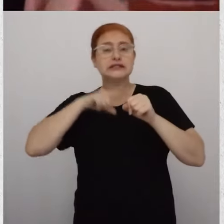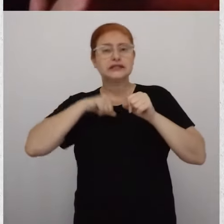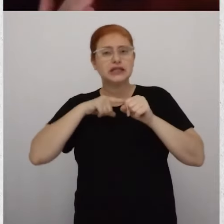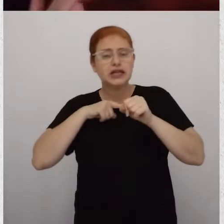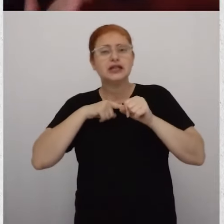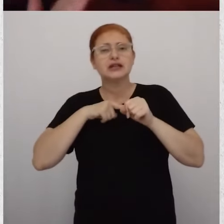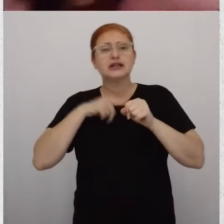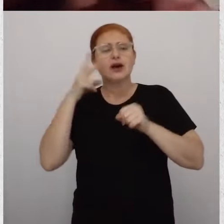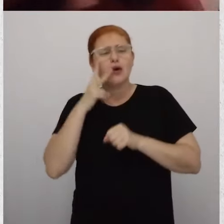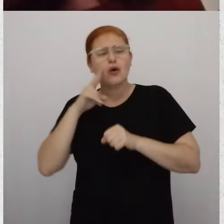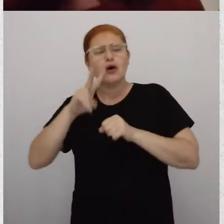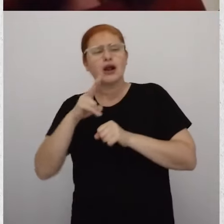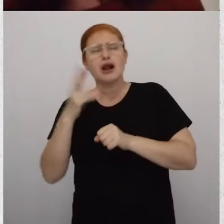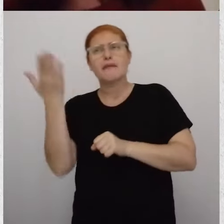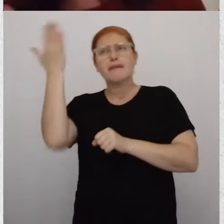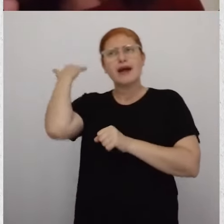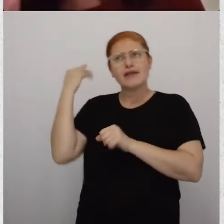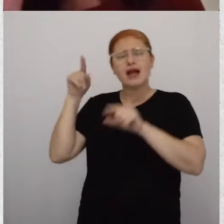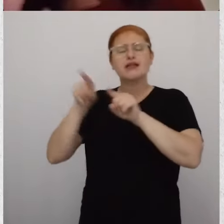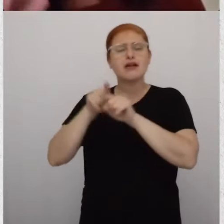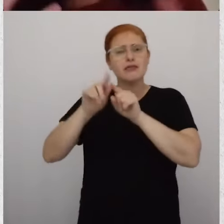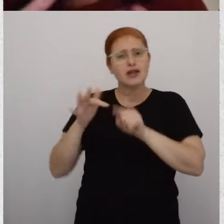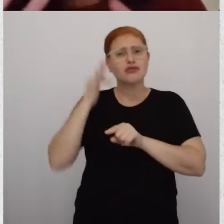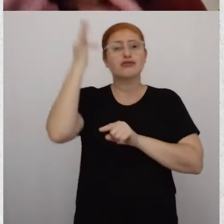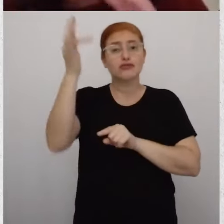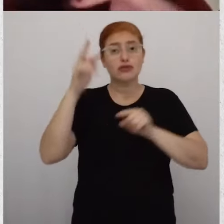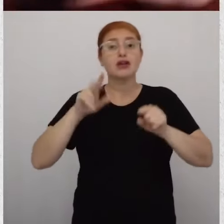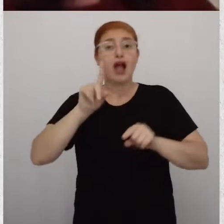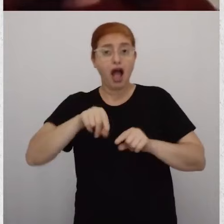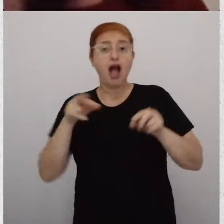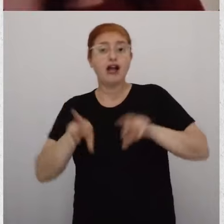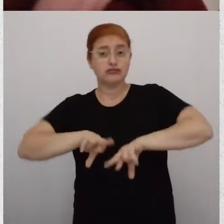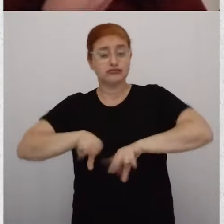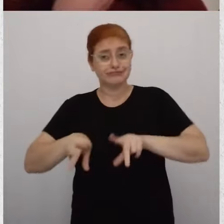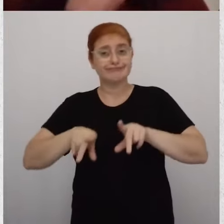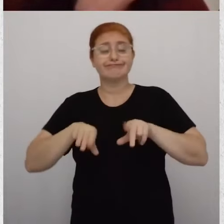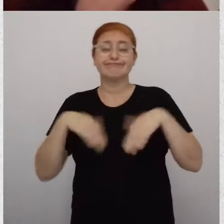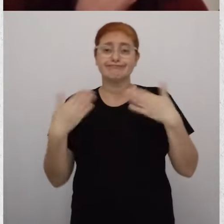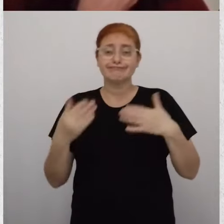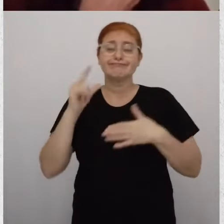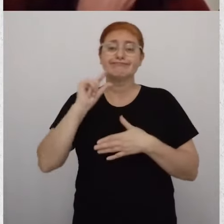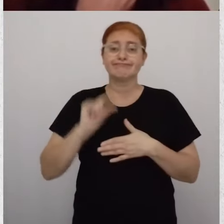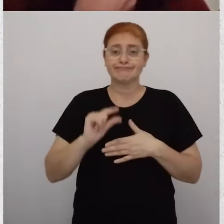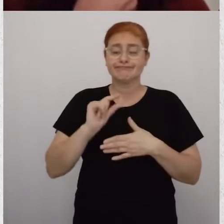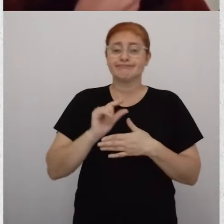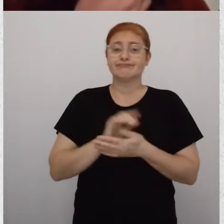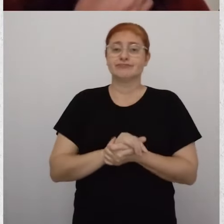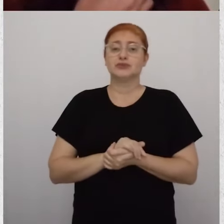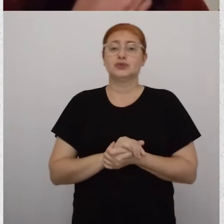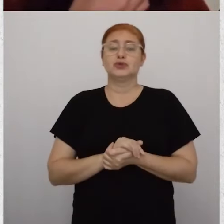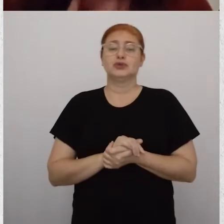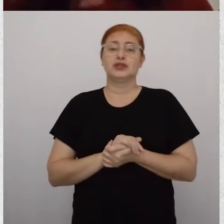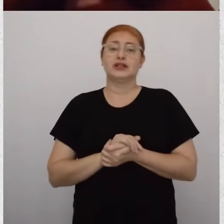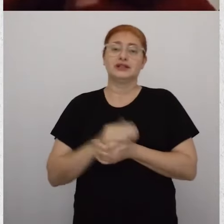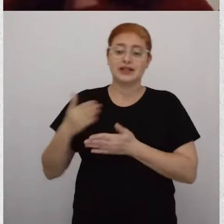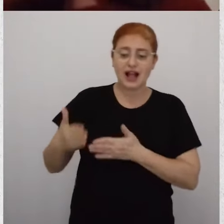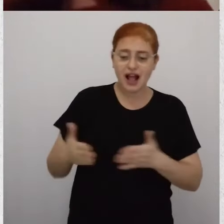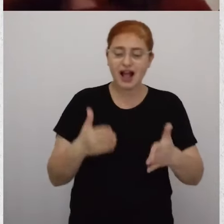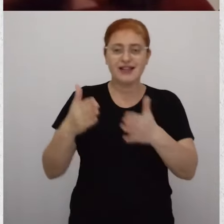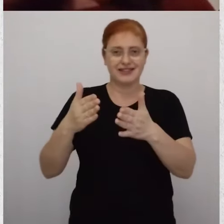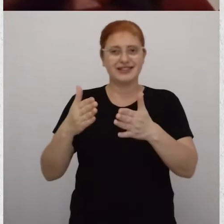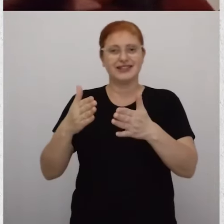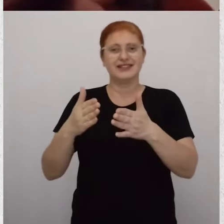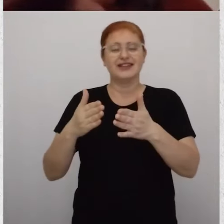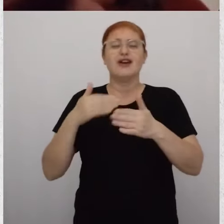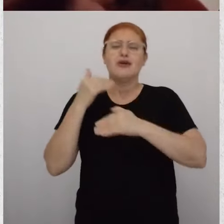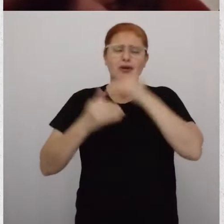sobre o passado e sobre o futuro que são diferentes, assim. Então, foi um pouco essa, assim, a trajetória. Foi